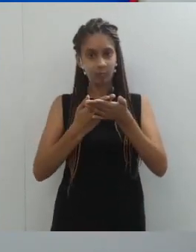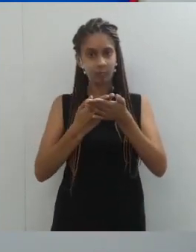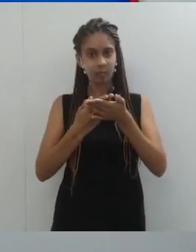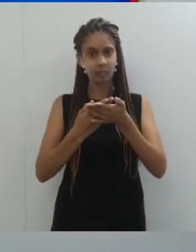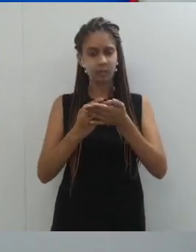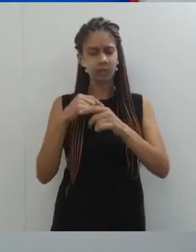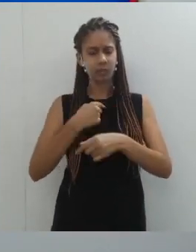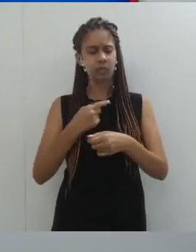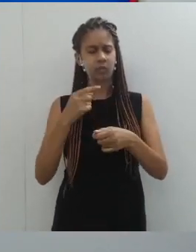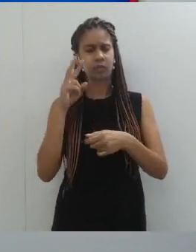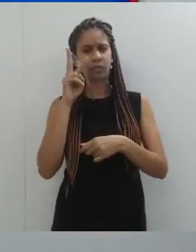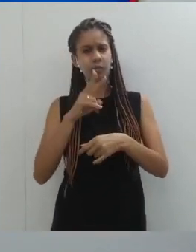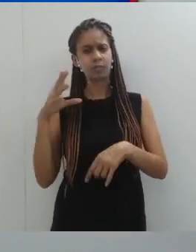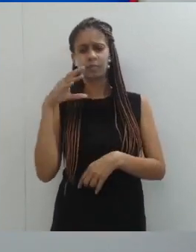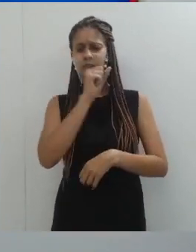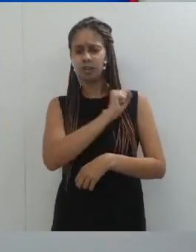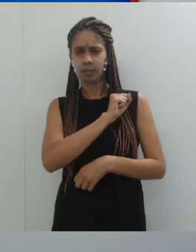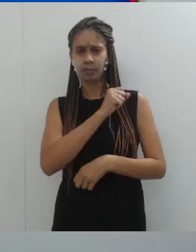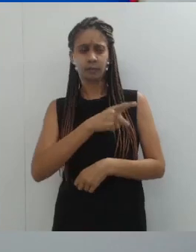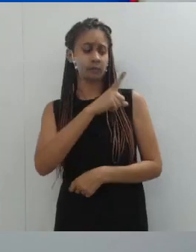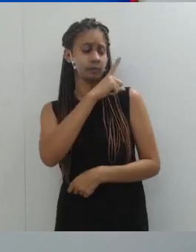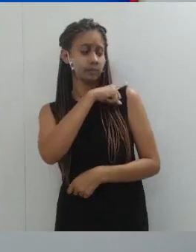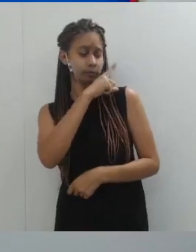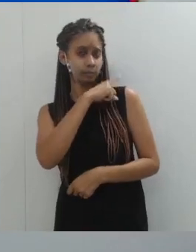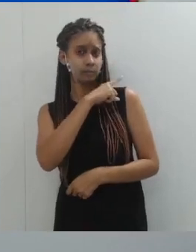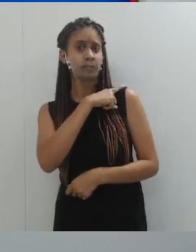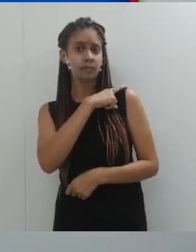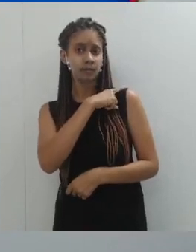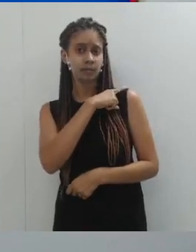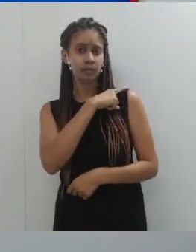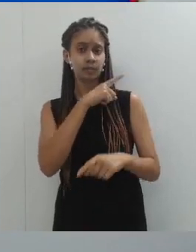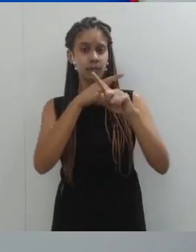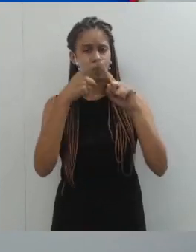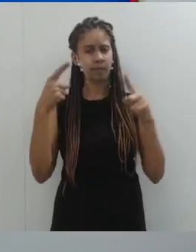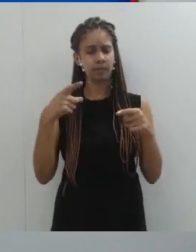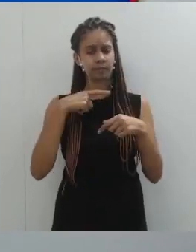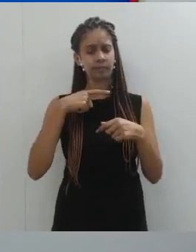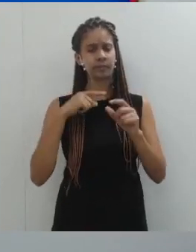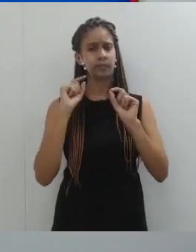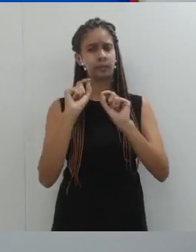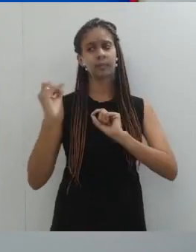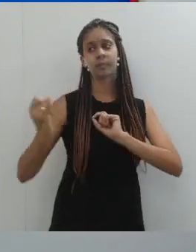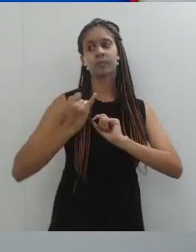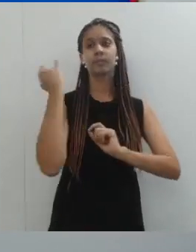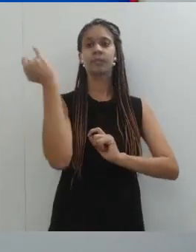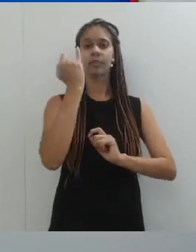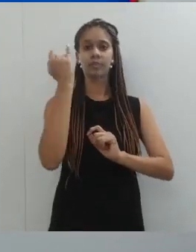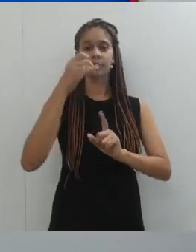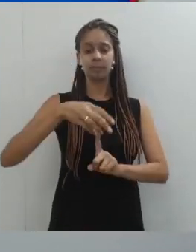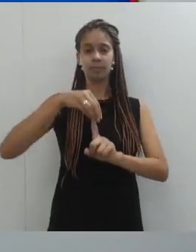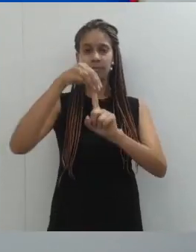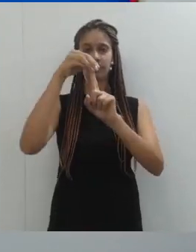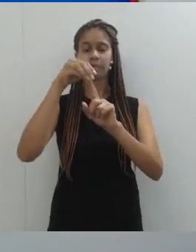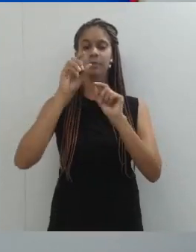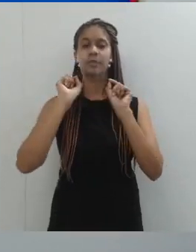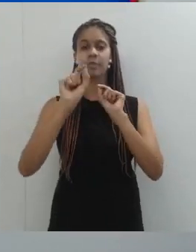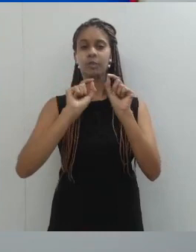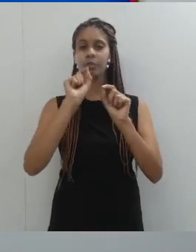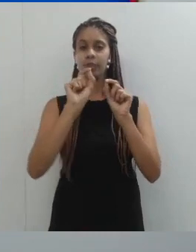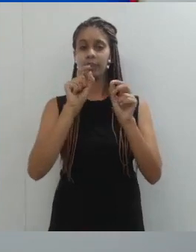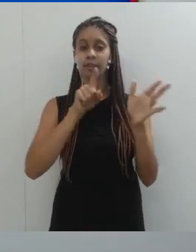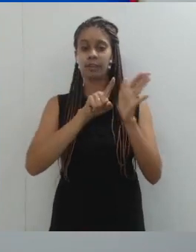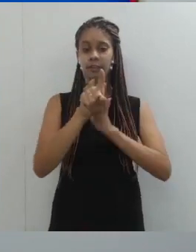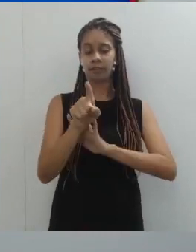gente passa muito rapidamente no primeiro ano do ensino médio, mas que tem uma grande importância, principalmente nas questões